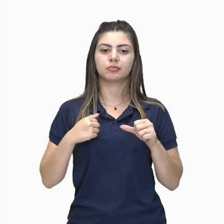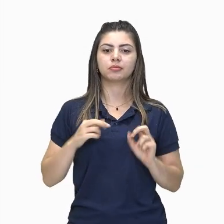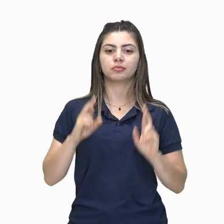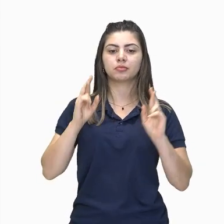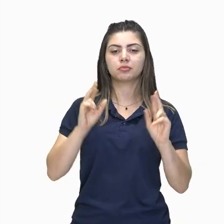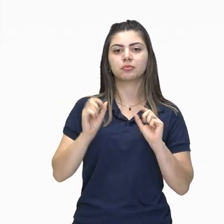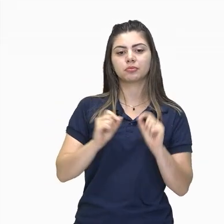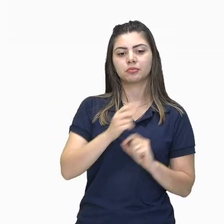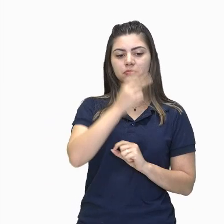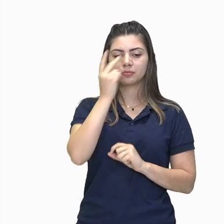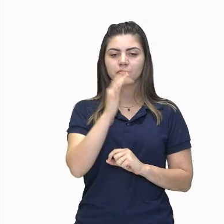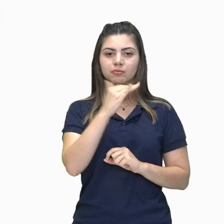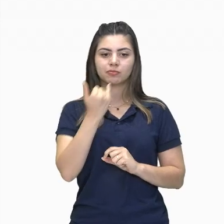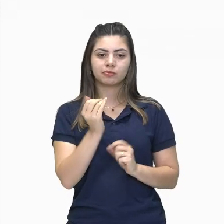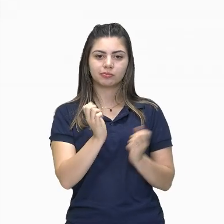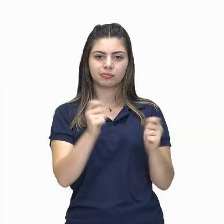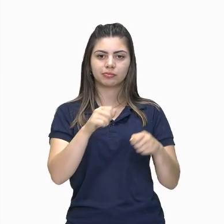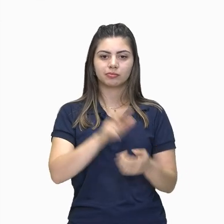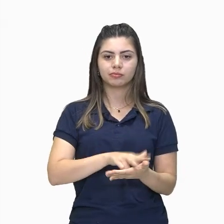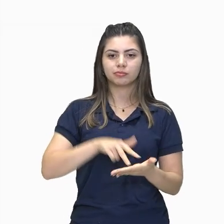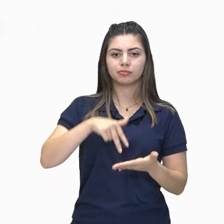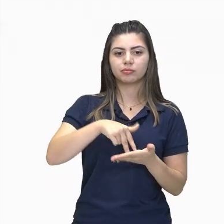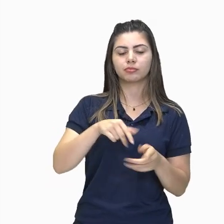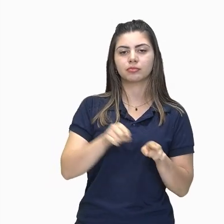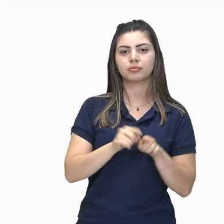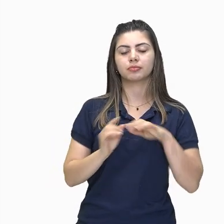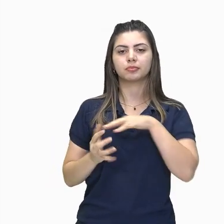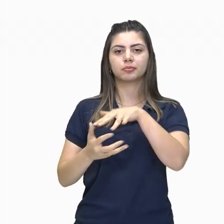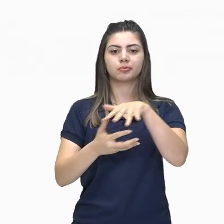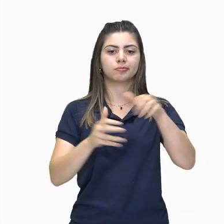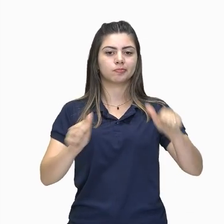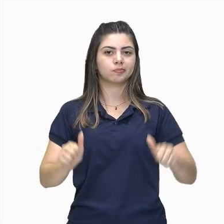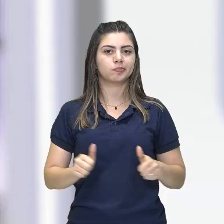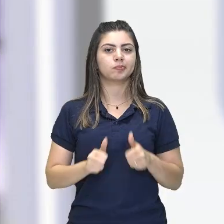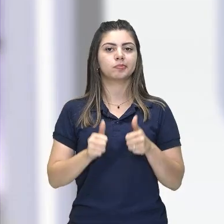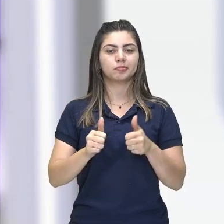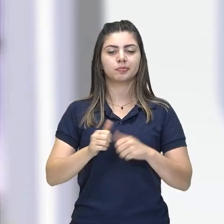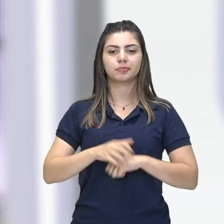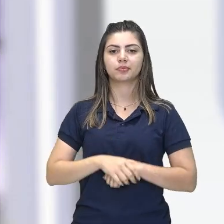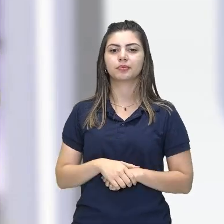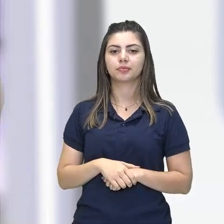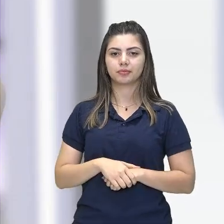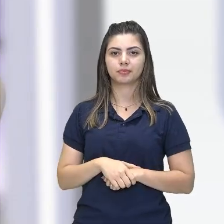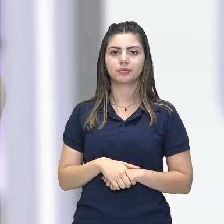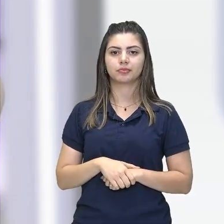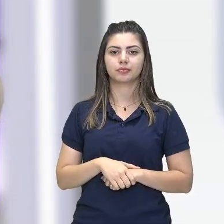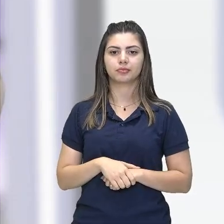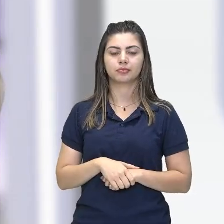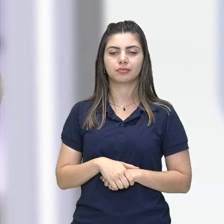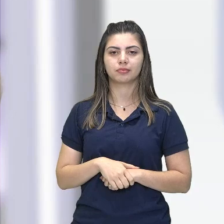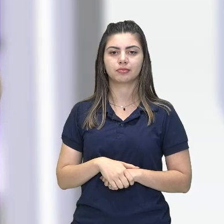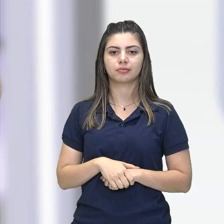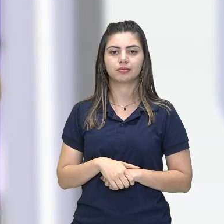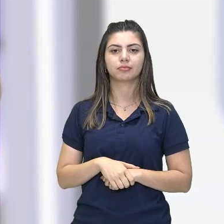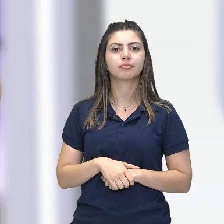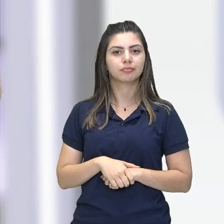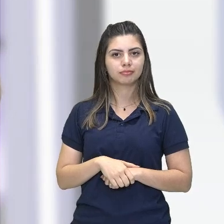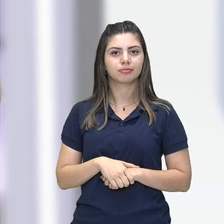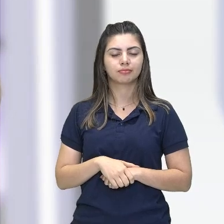dos mortos e a vida do mundo que há de vir. Amém. Então aí nós